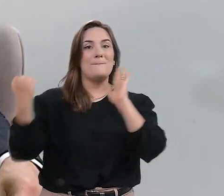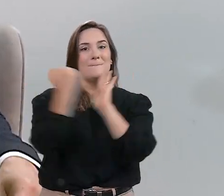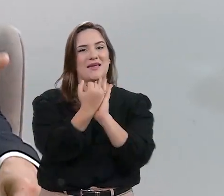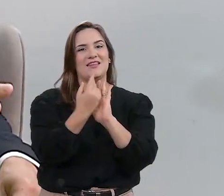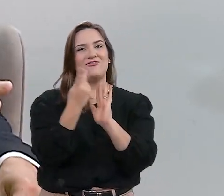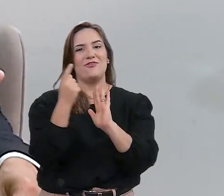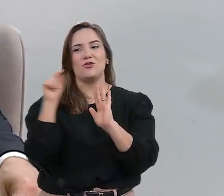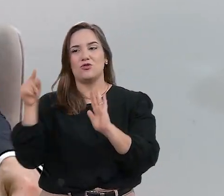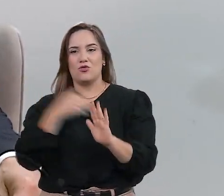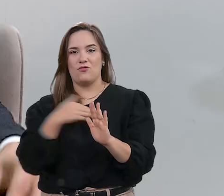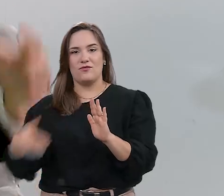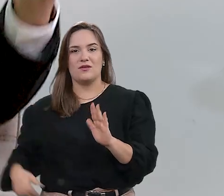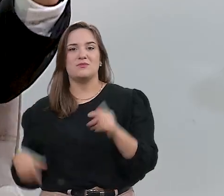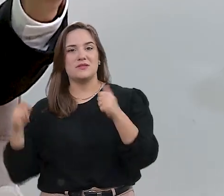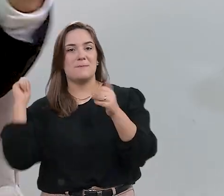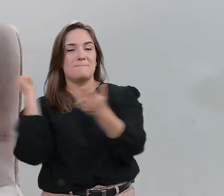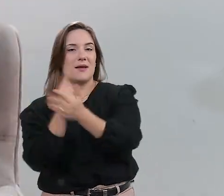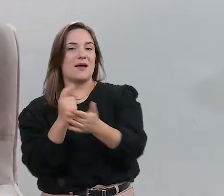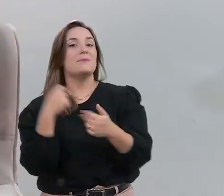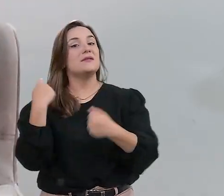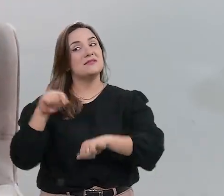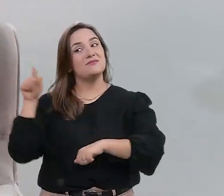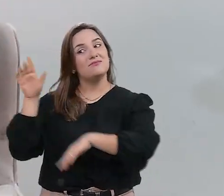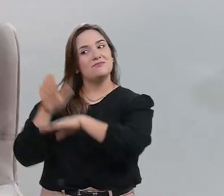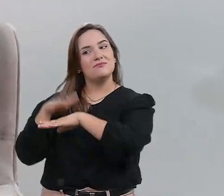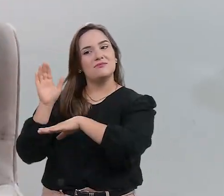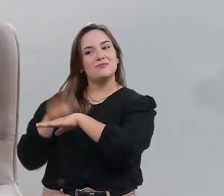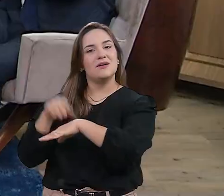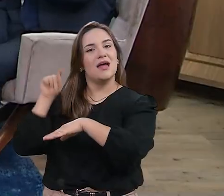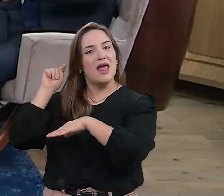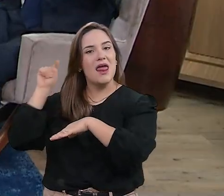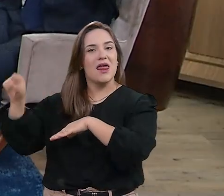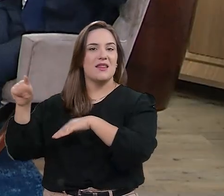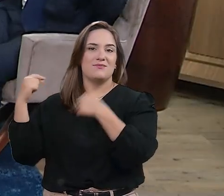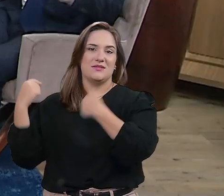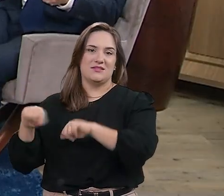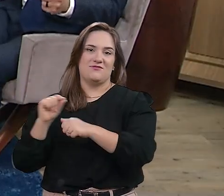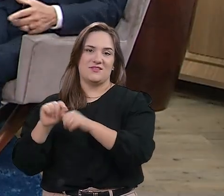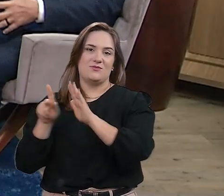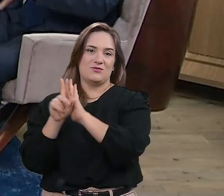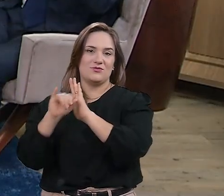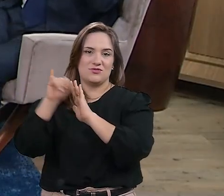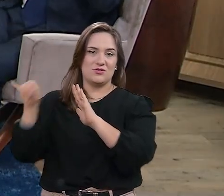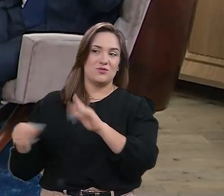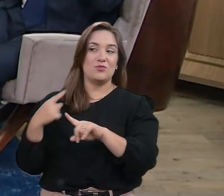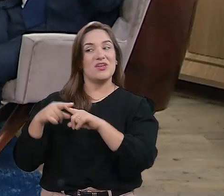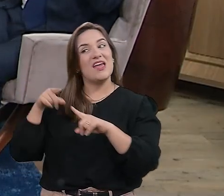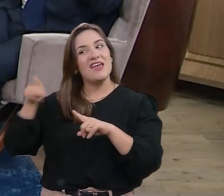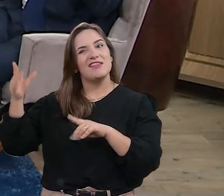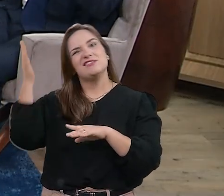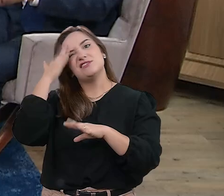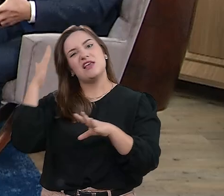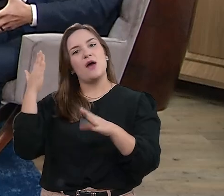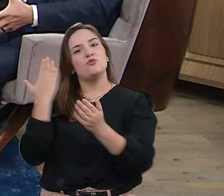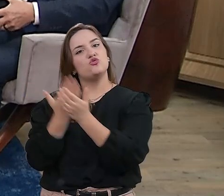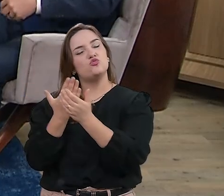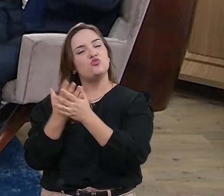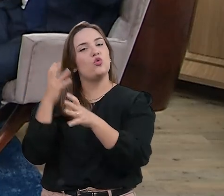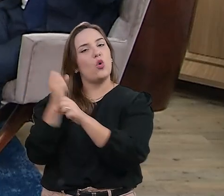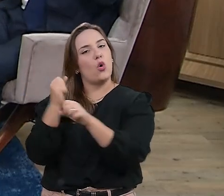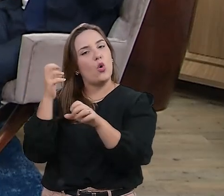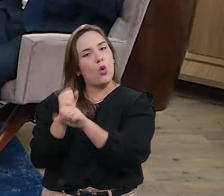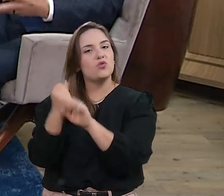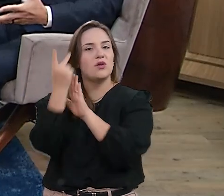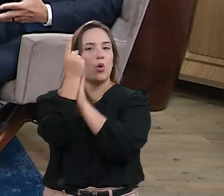Poder Executivo tem que vir do Executivo para cá, né? Porque é ele que vai fazer o estudo de impacto